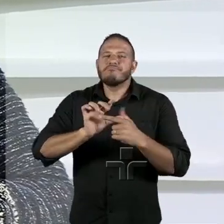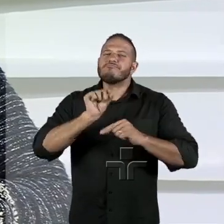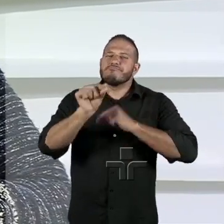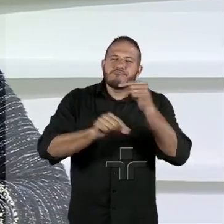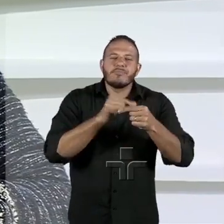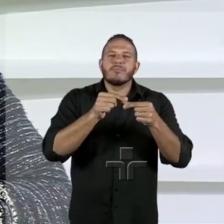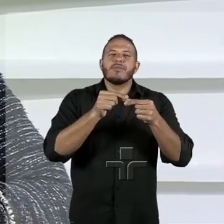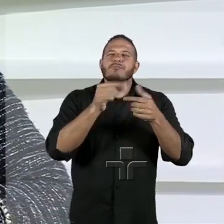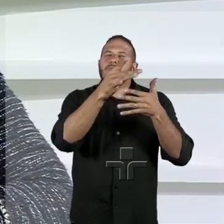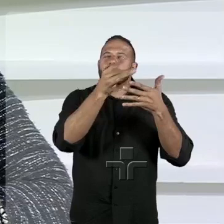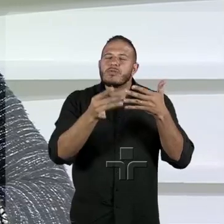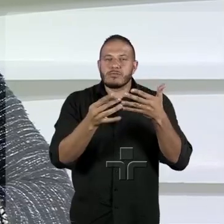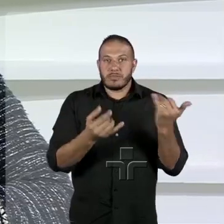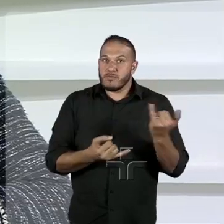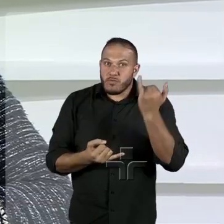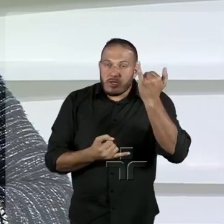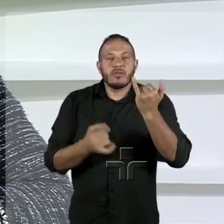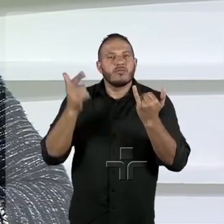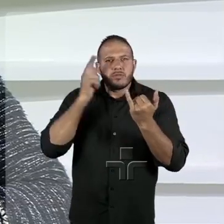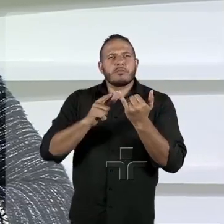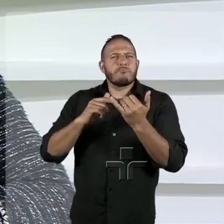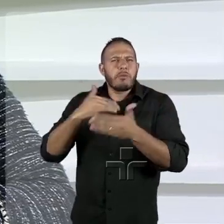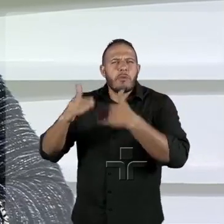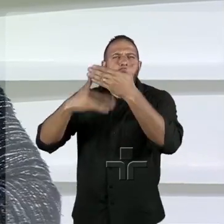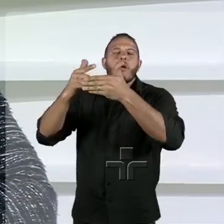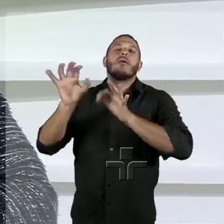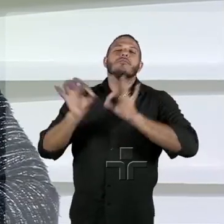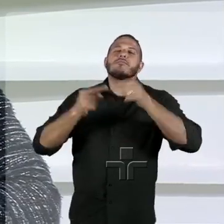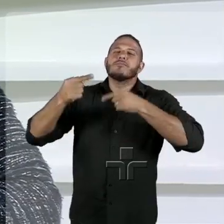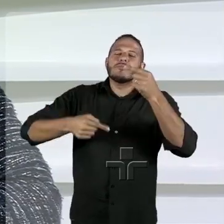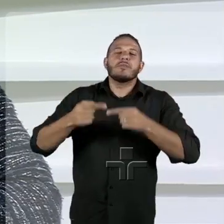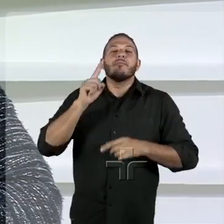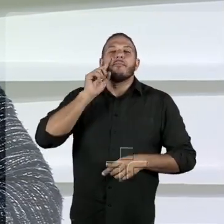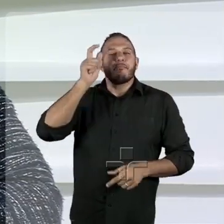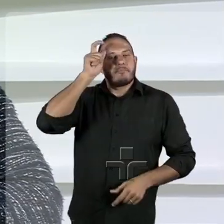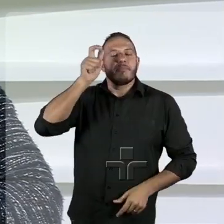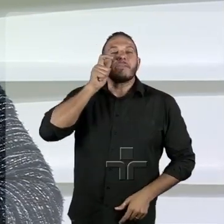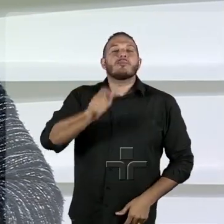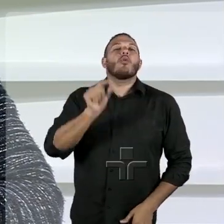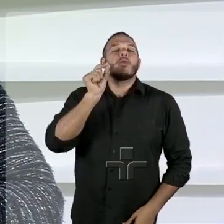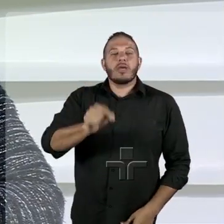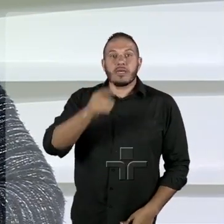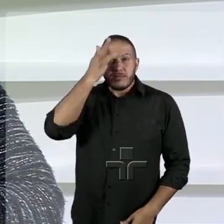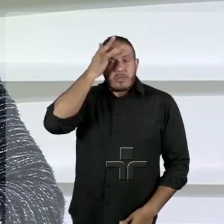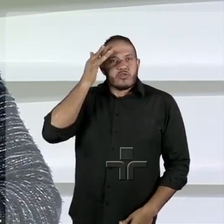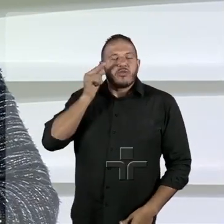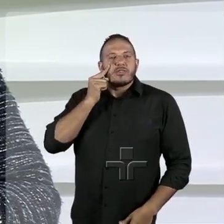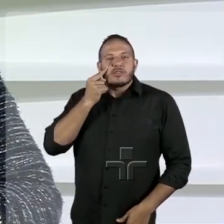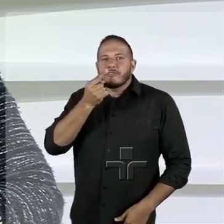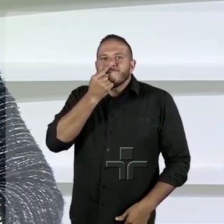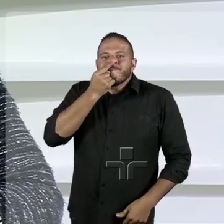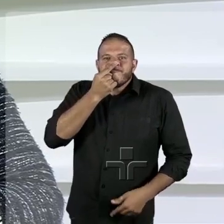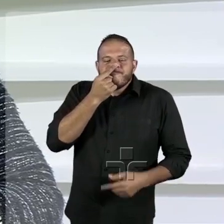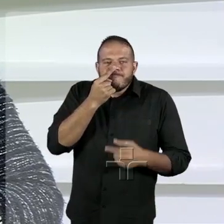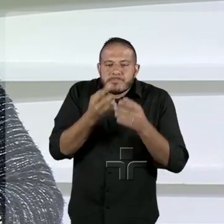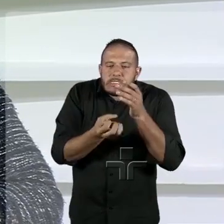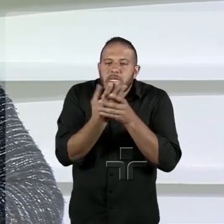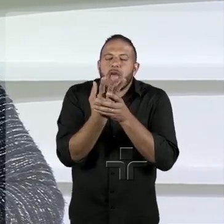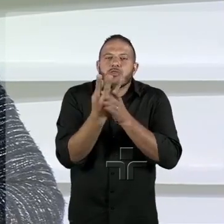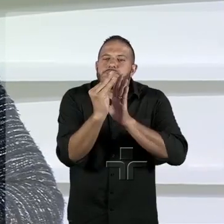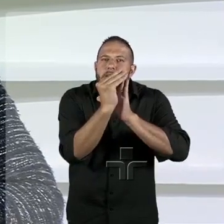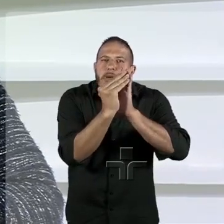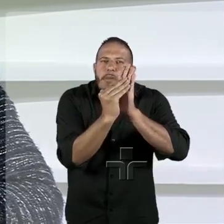elemento chave hoje do sucesso de políticas é o engajamento das pessoas que estão na ponta implementando